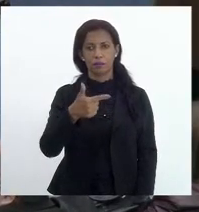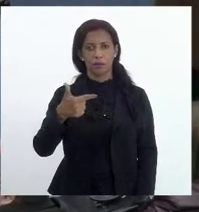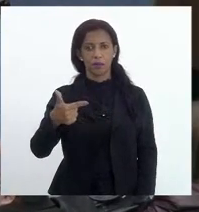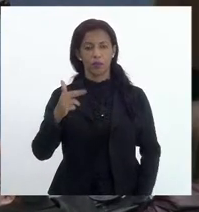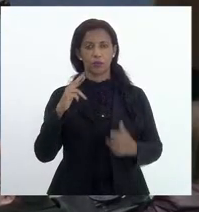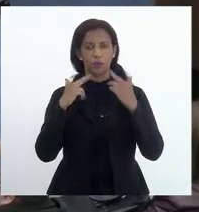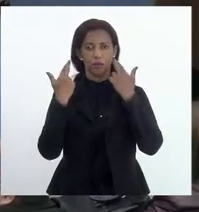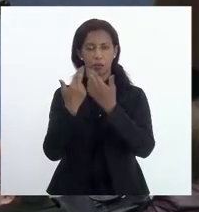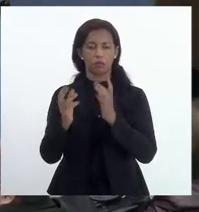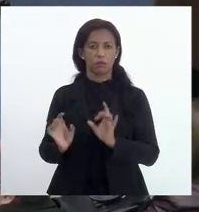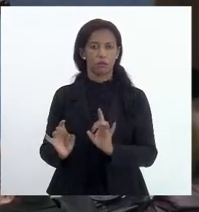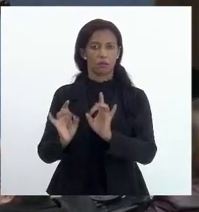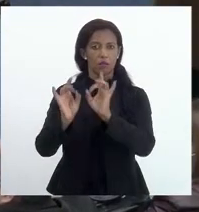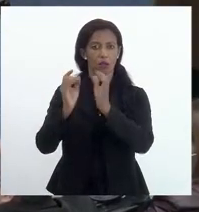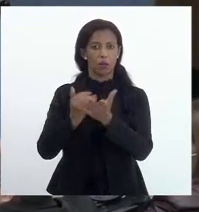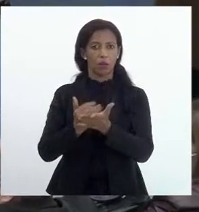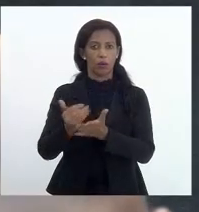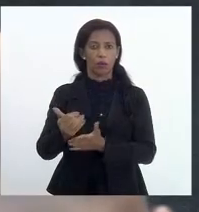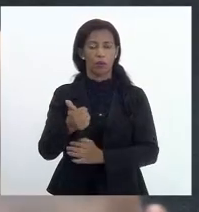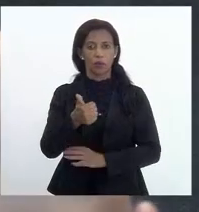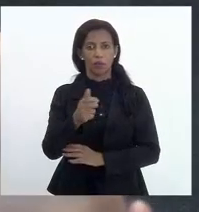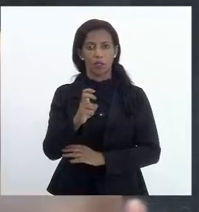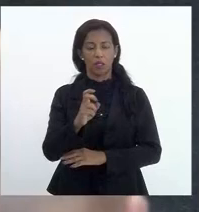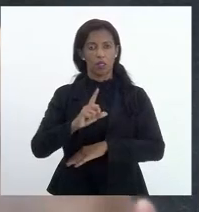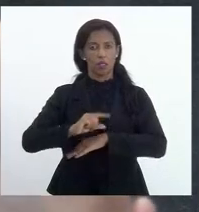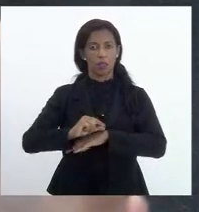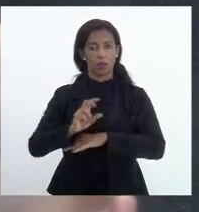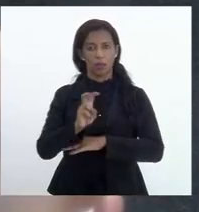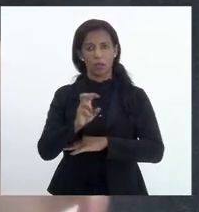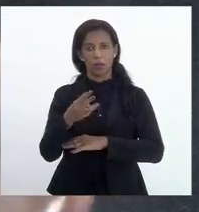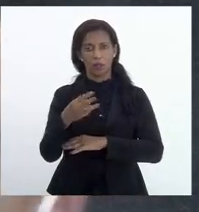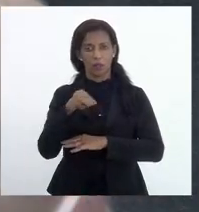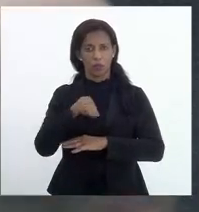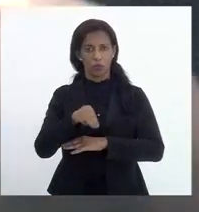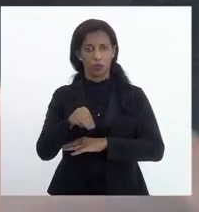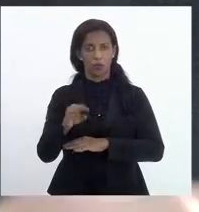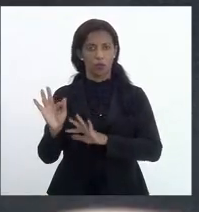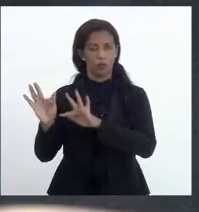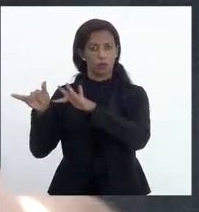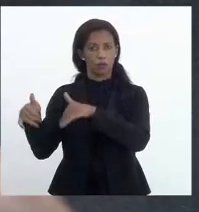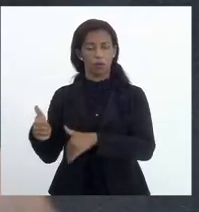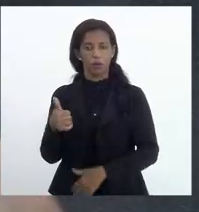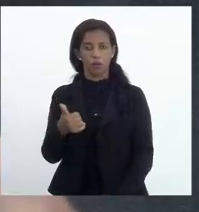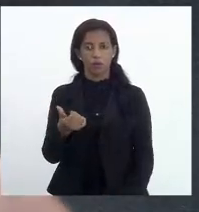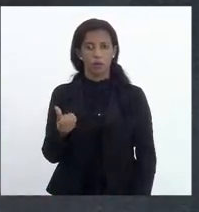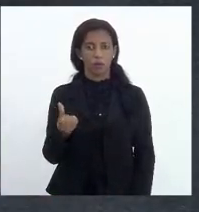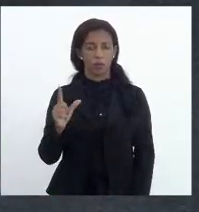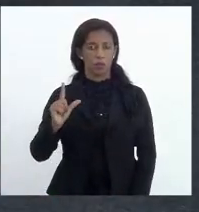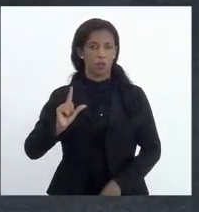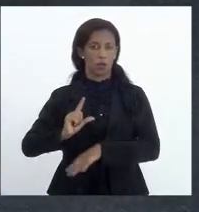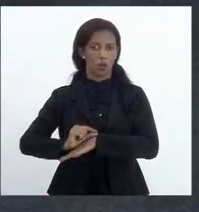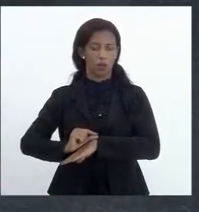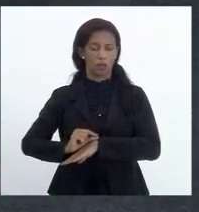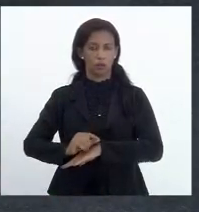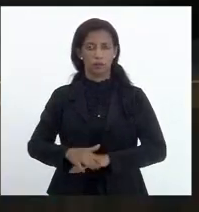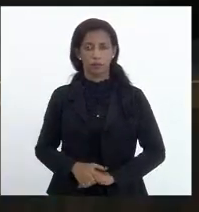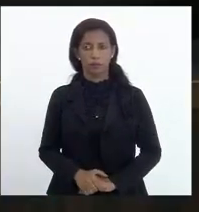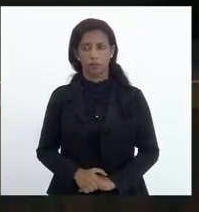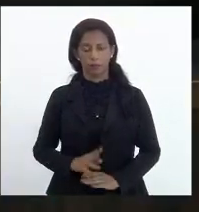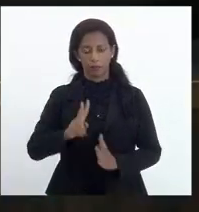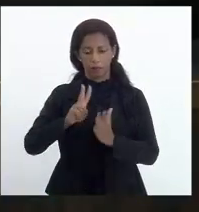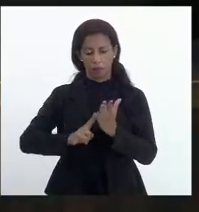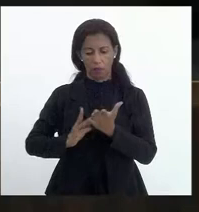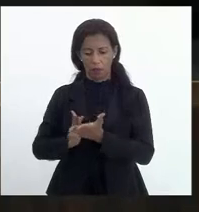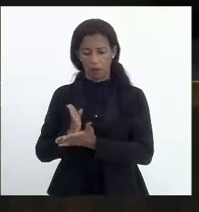72ª sessão extraordinária, que iniciada às 15 horas e 53 minutos, encerrou-se às 16 horas. Lida